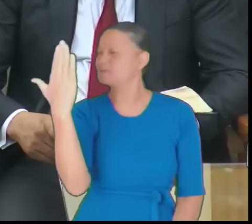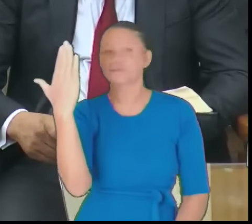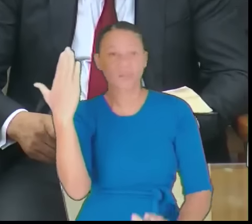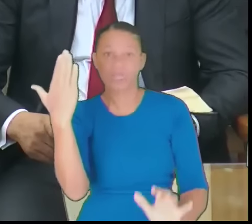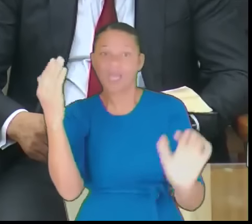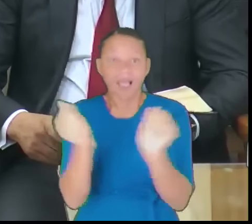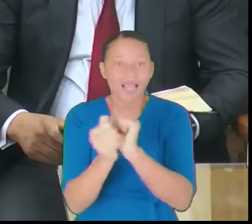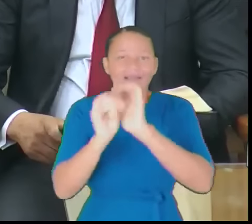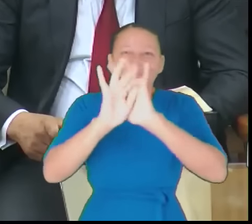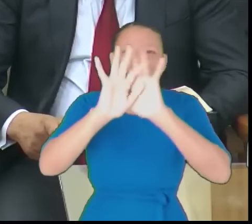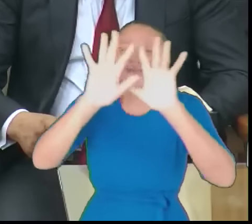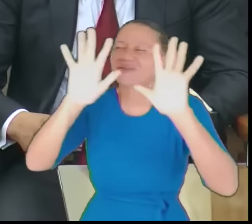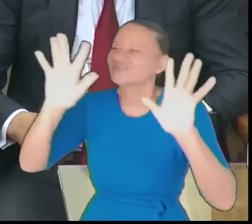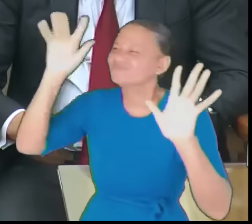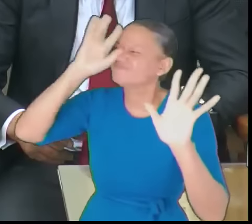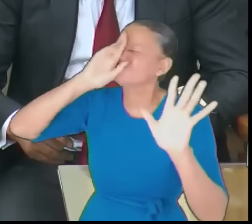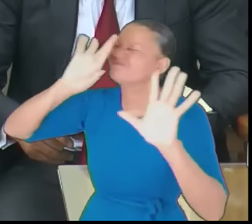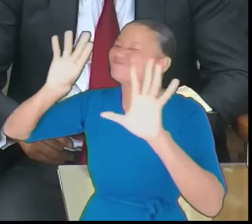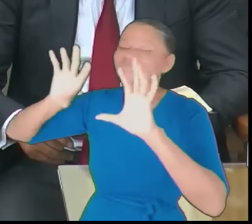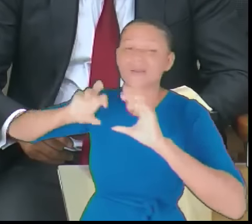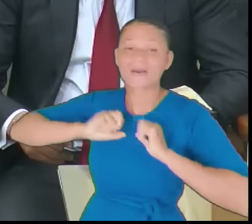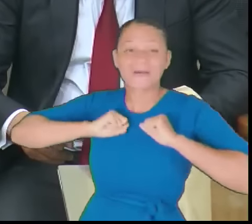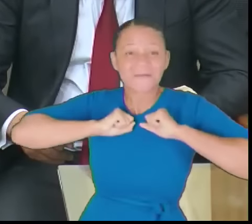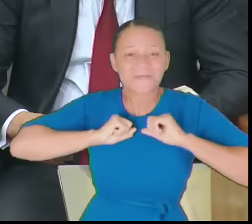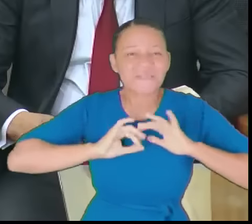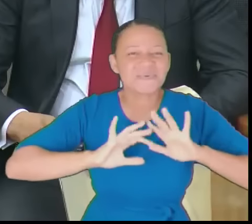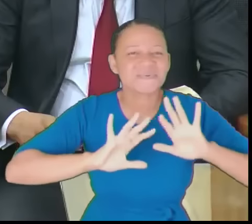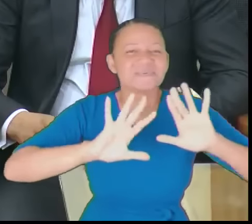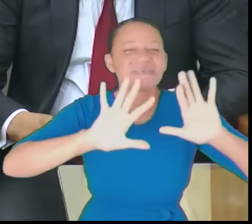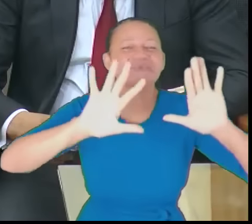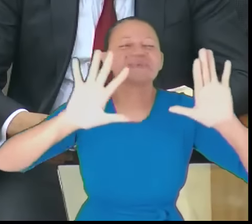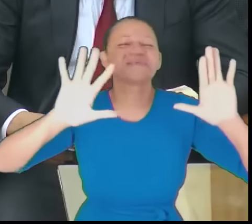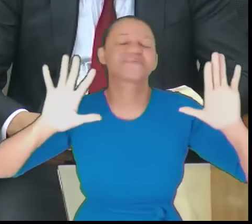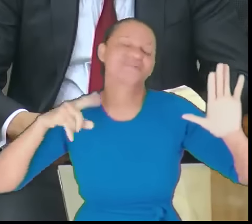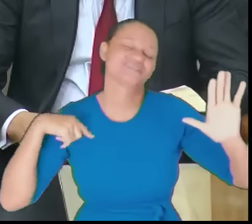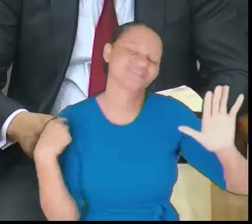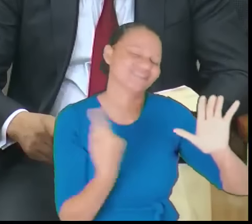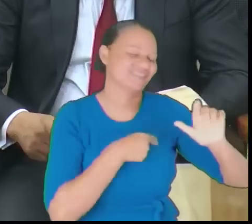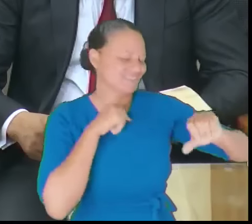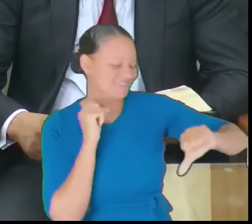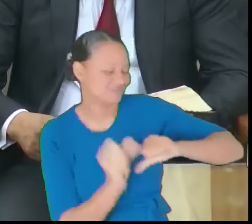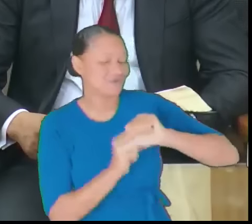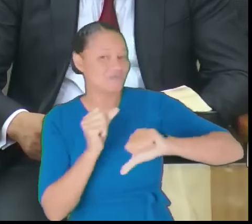Senhor, somos o quê? Somos transformados